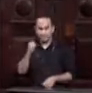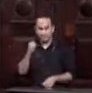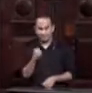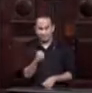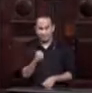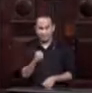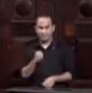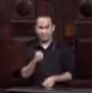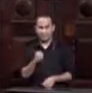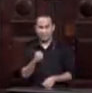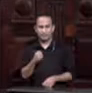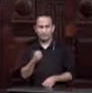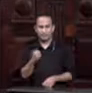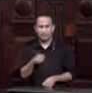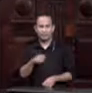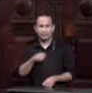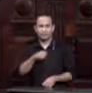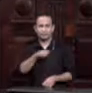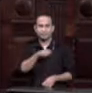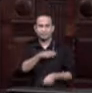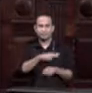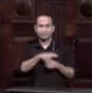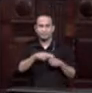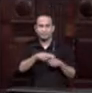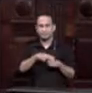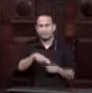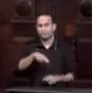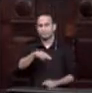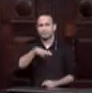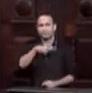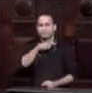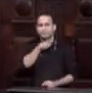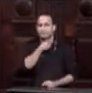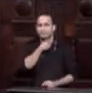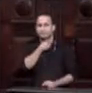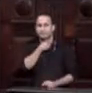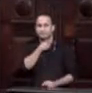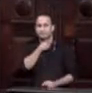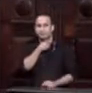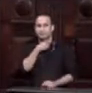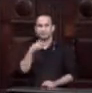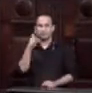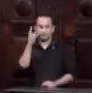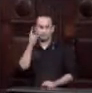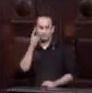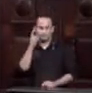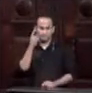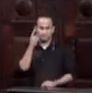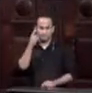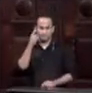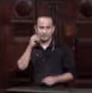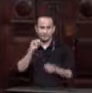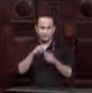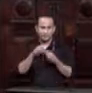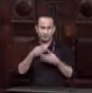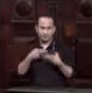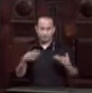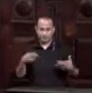e botando a faca no nosso pescoço, no pescoço do Parlamento do Estado do Rio de Janeiro, para votar uma matéria